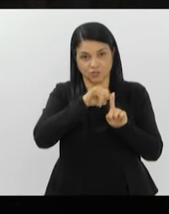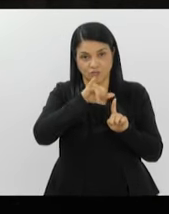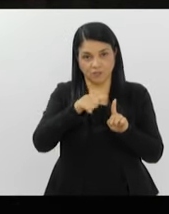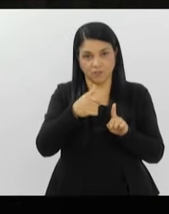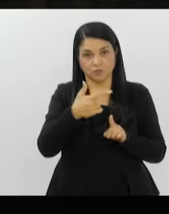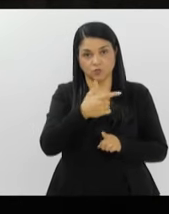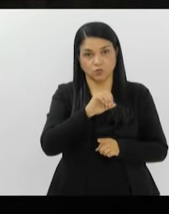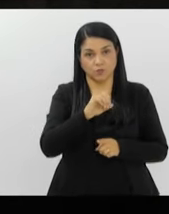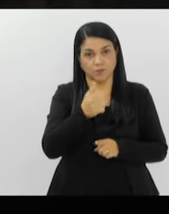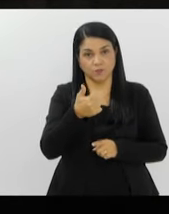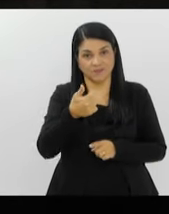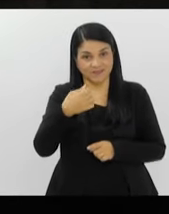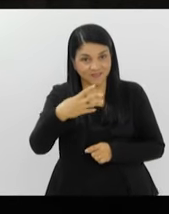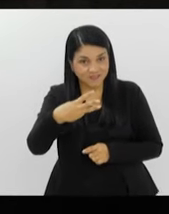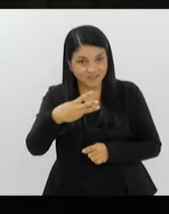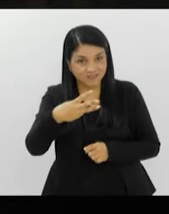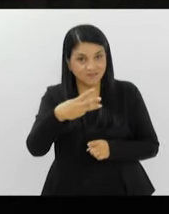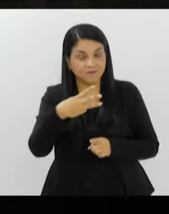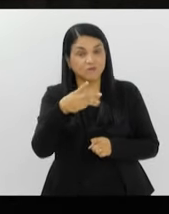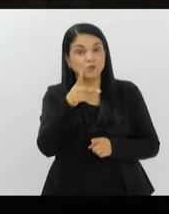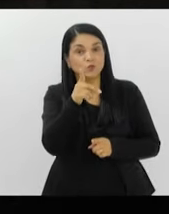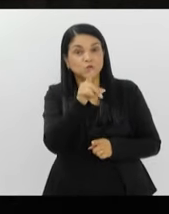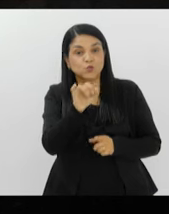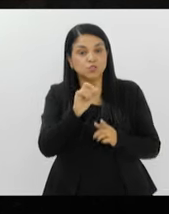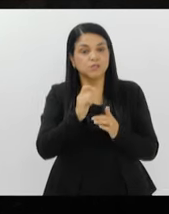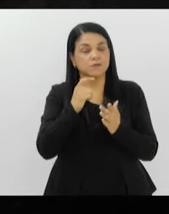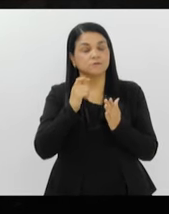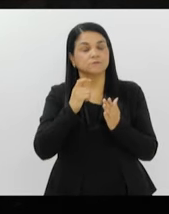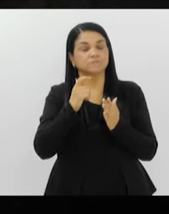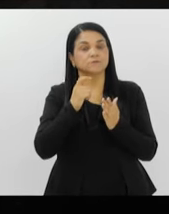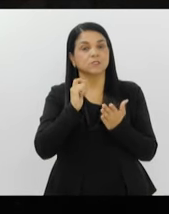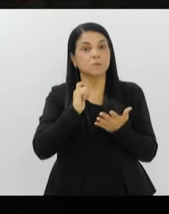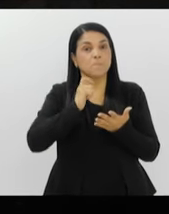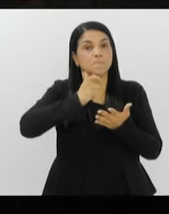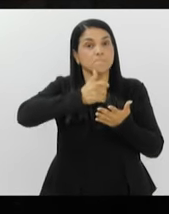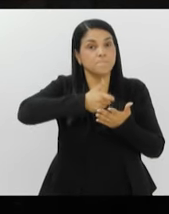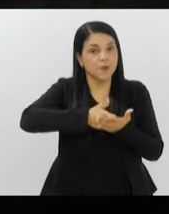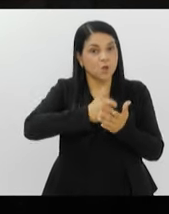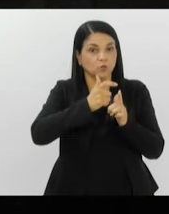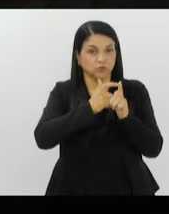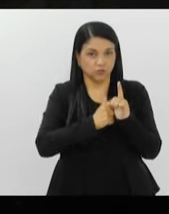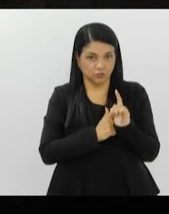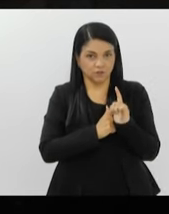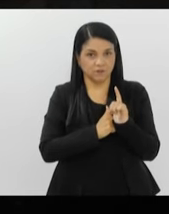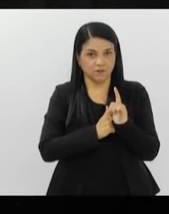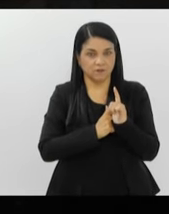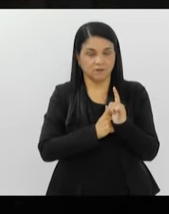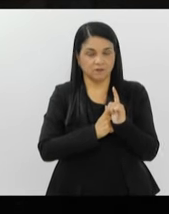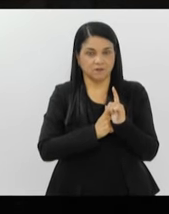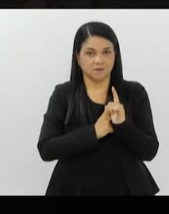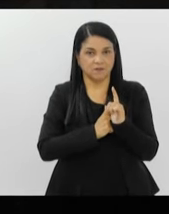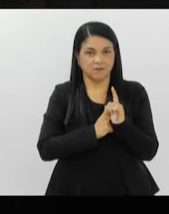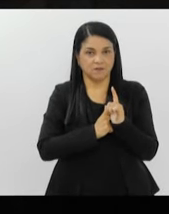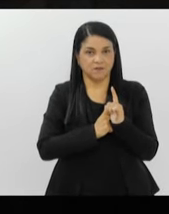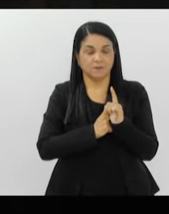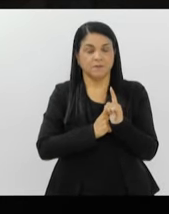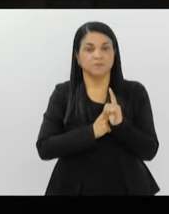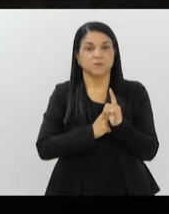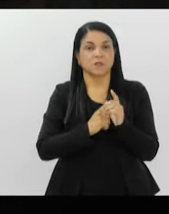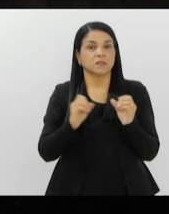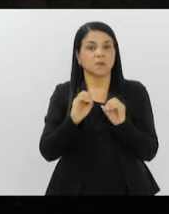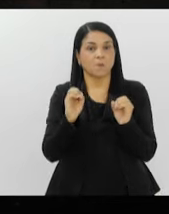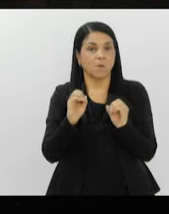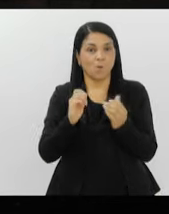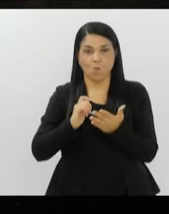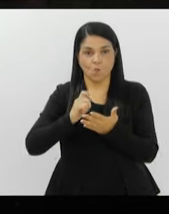data que se mutou o critério de pagamento da dívida quando deixou-se de pagar a dívida pelo gpdi